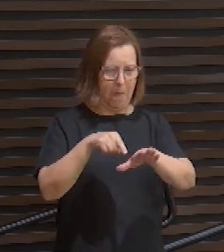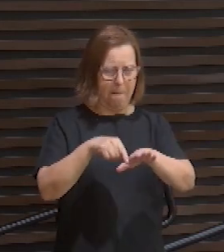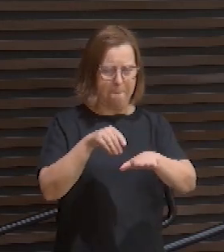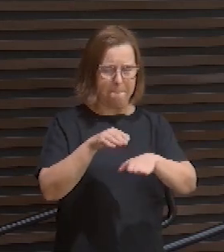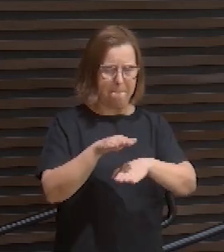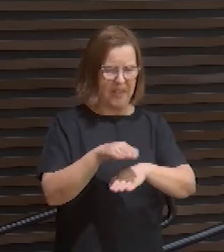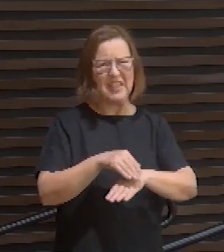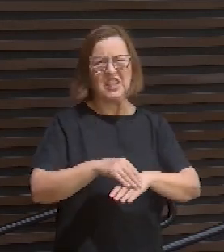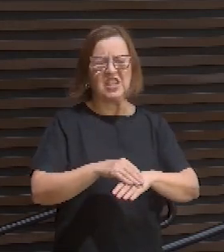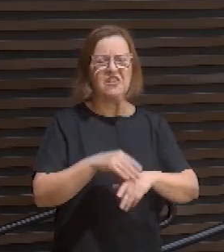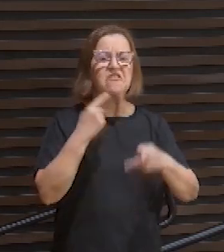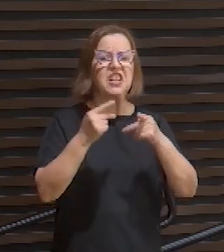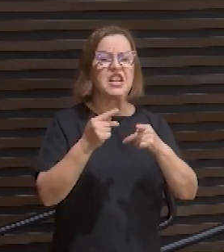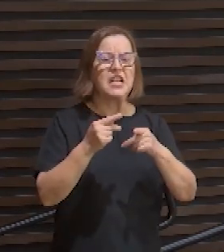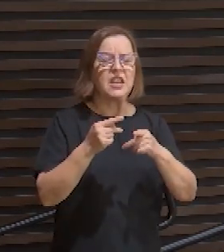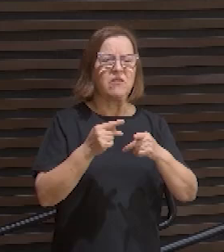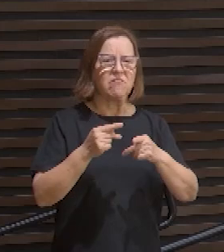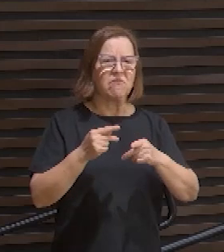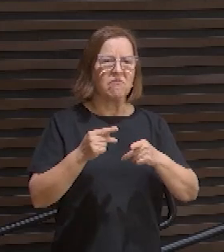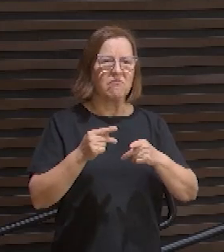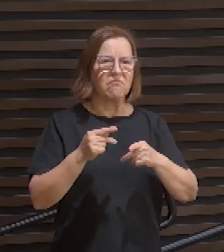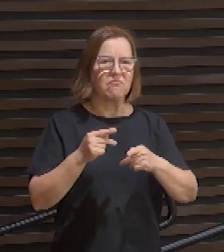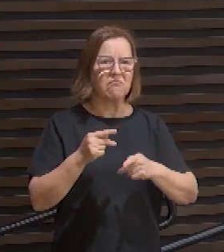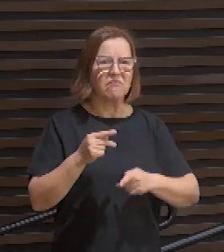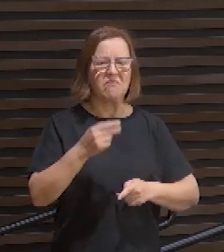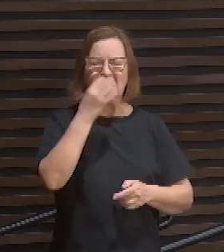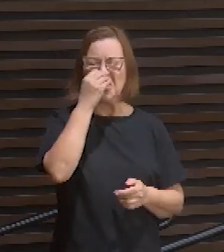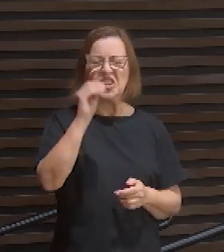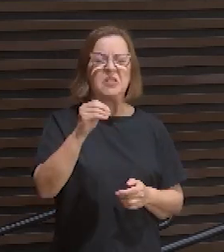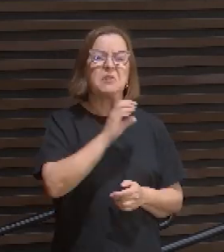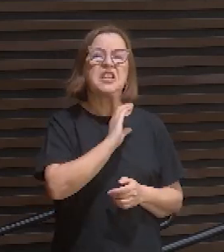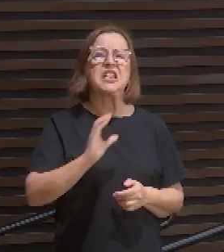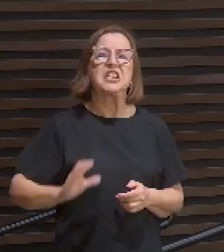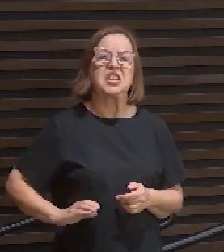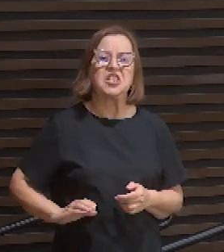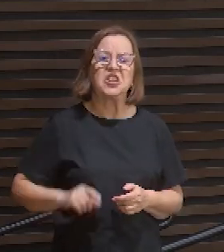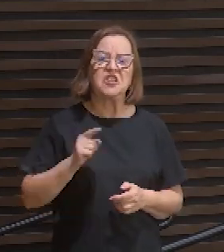Policarpo, negue a Cristo e viva.